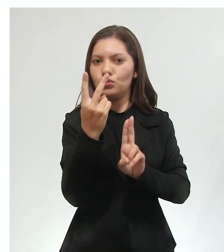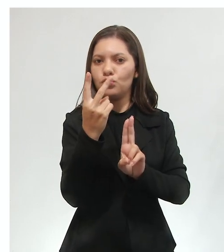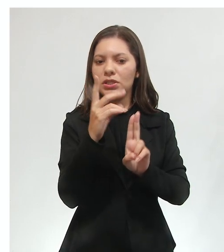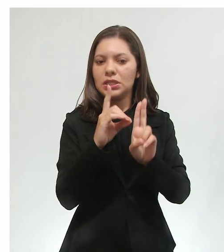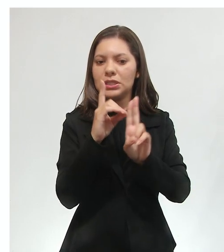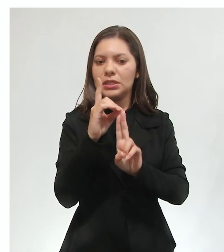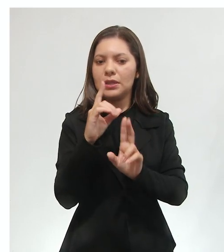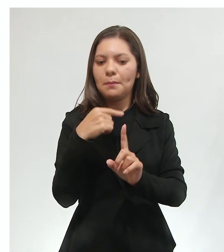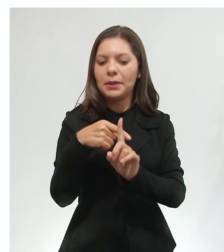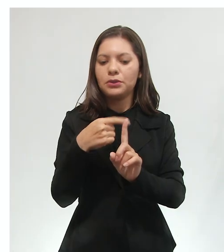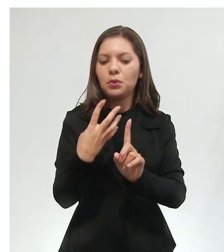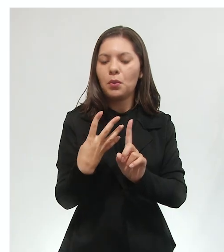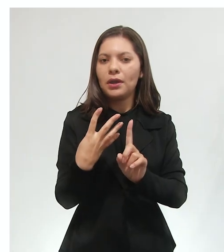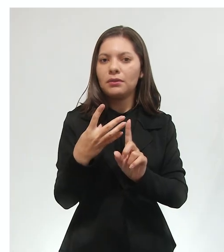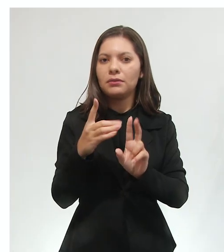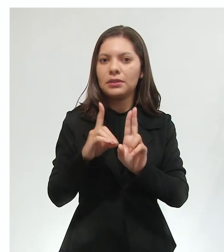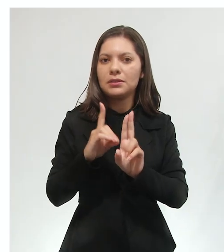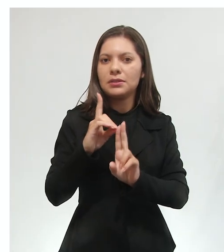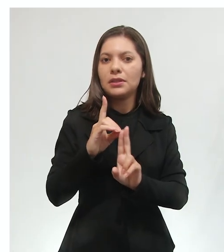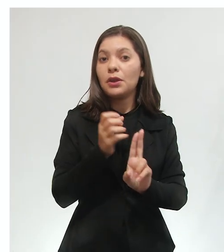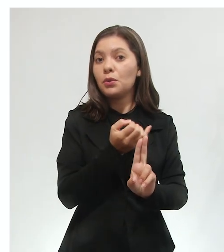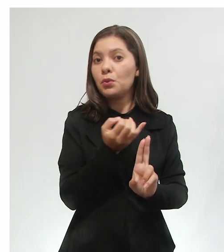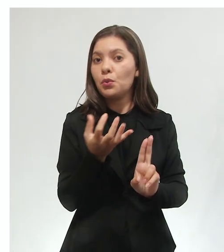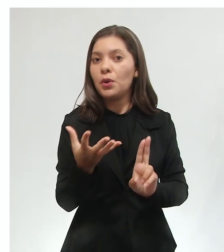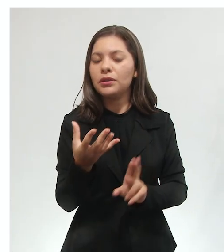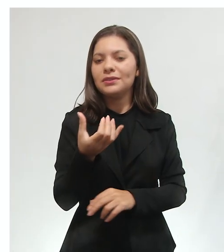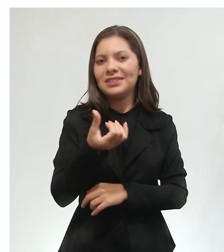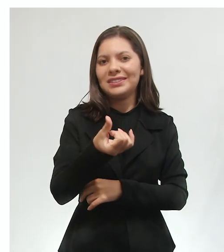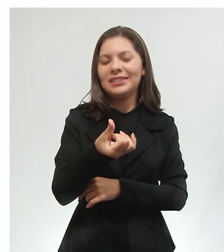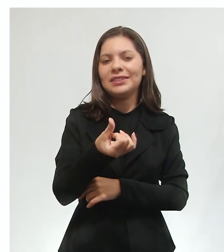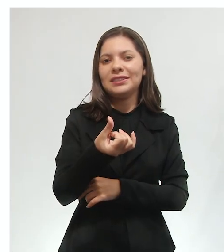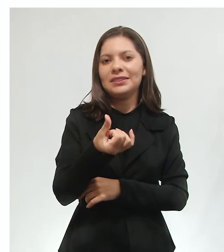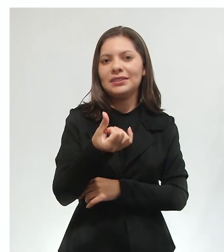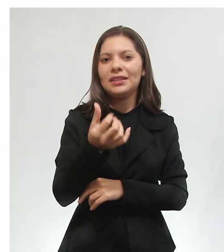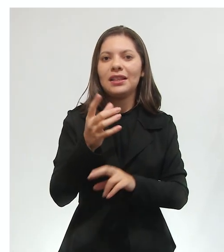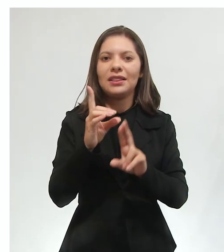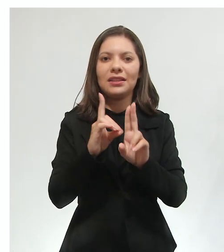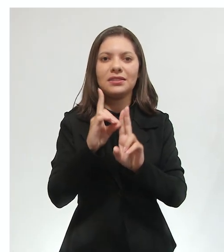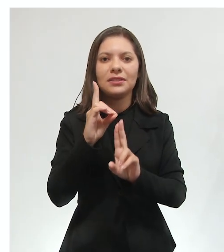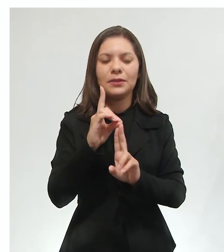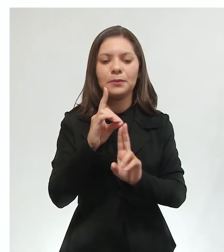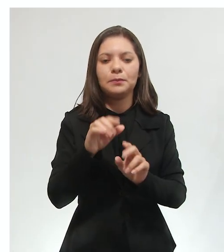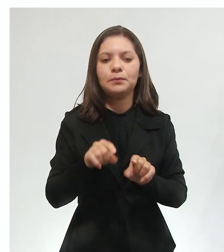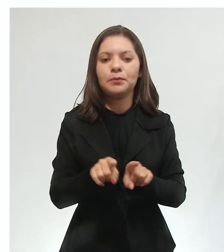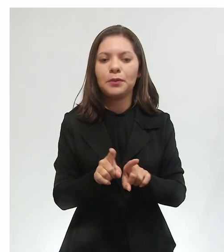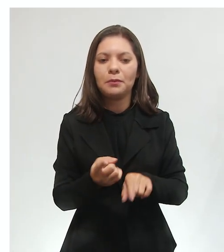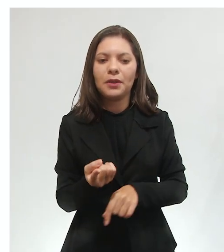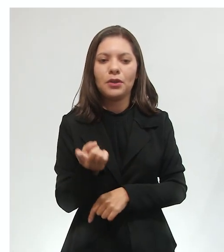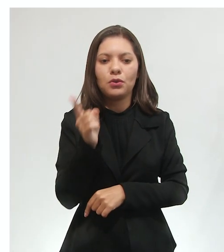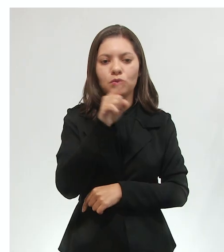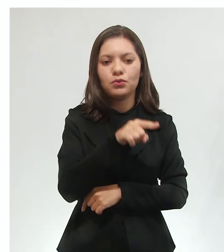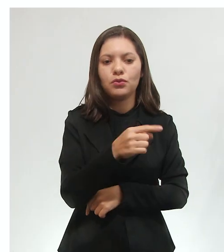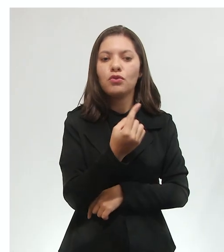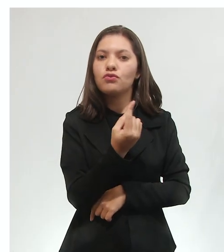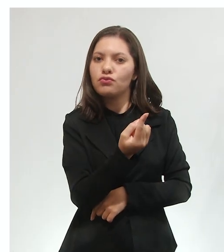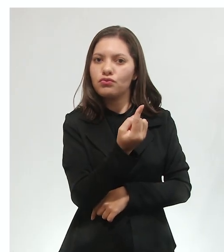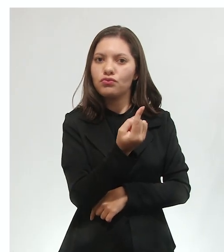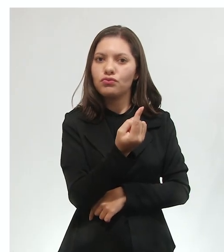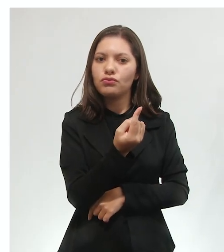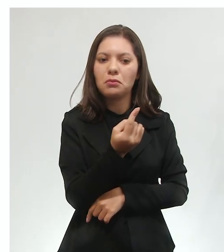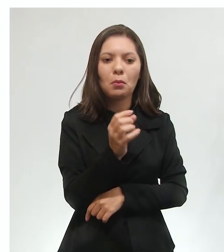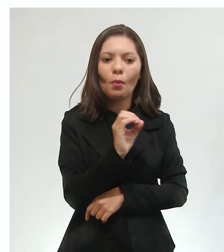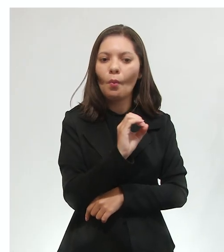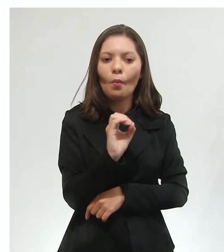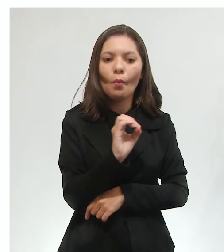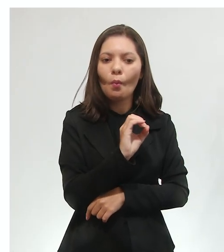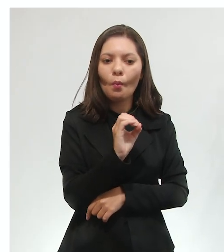4 dezenas são 6 dezenas. Esse uma centena, eu não estou somando com nada aqui,